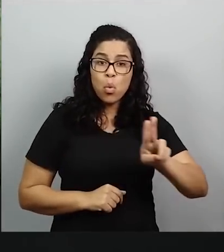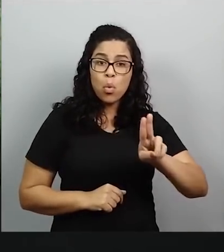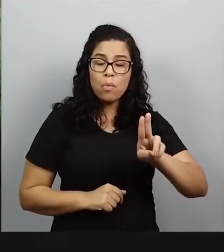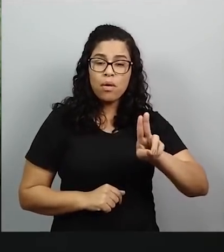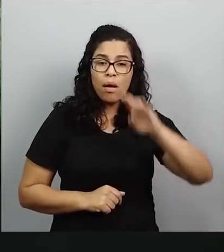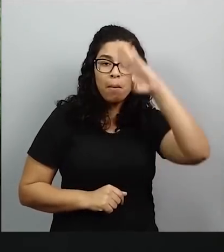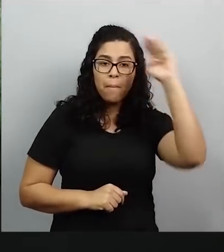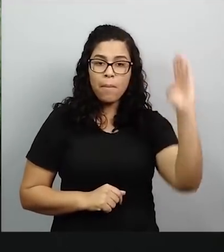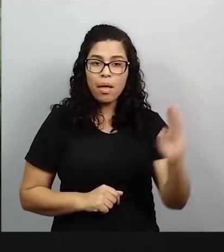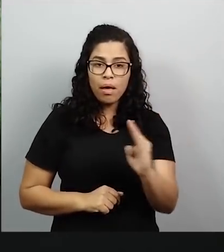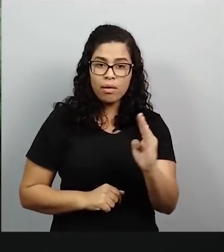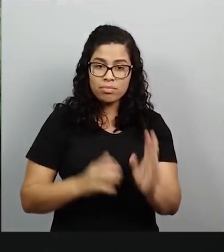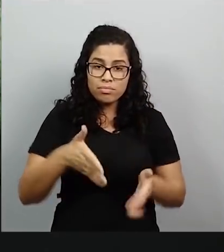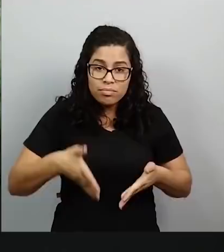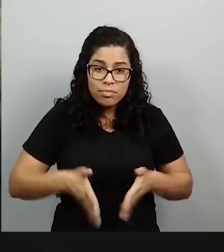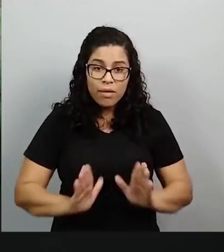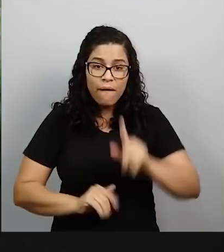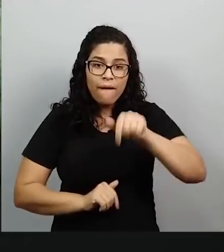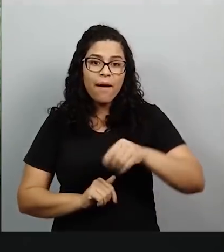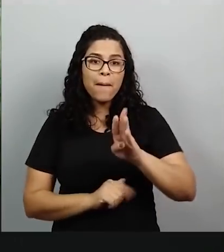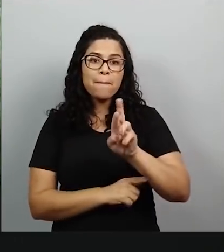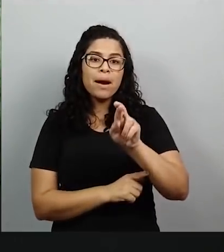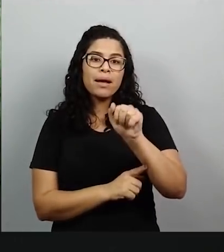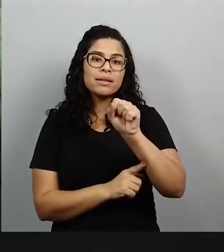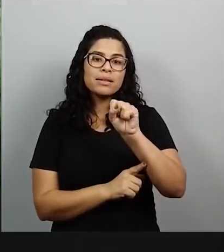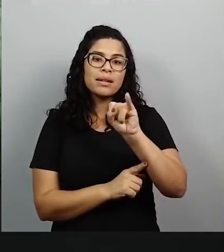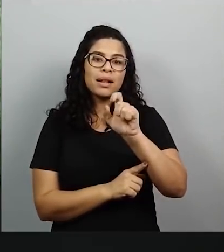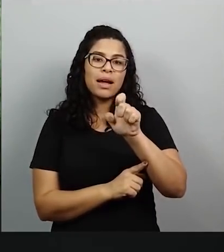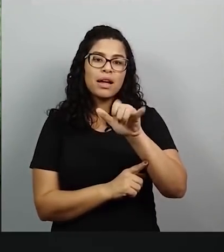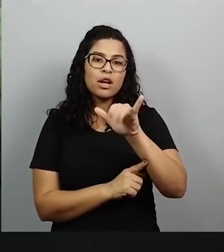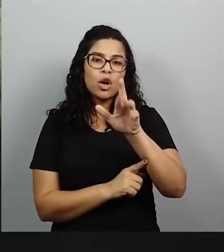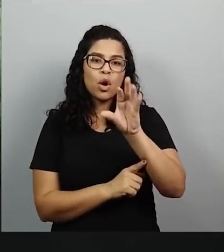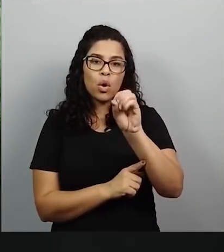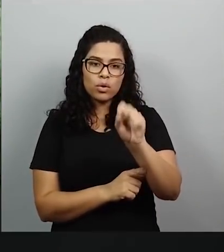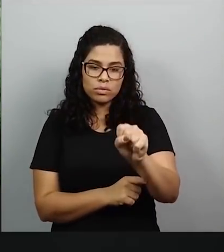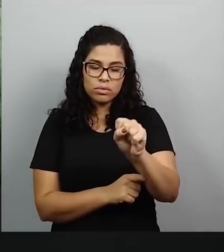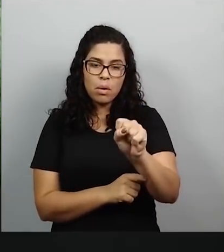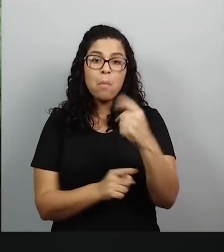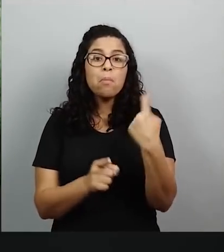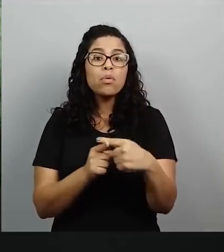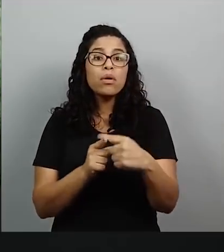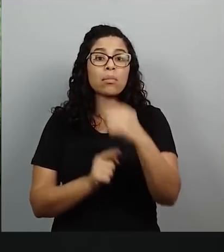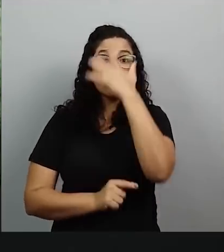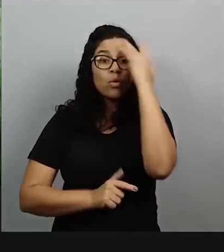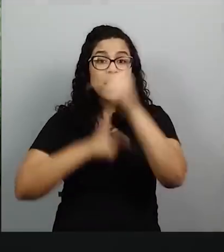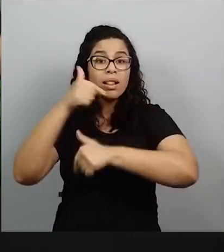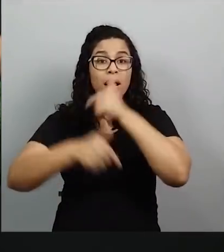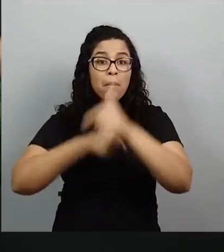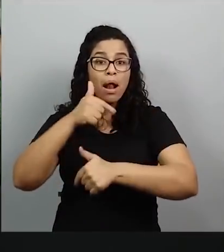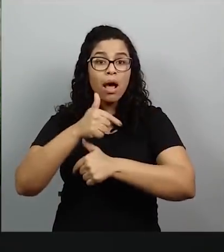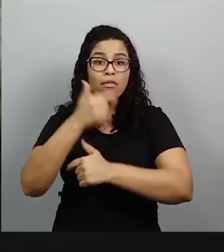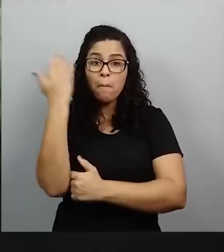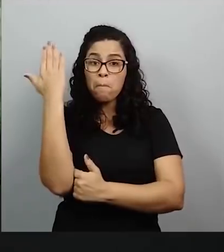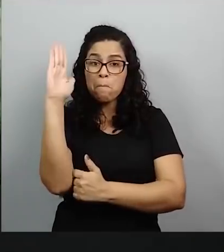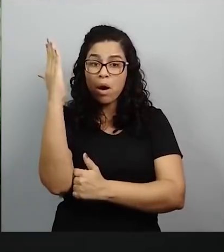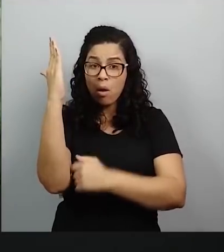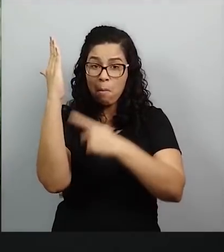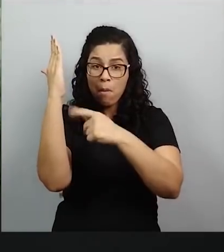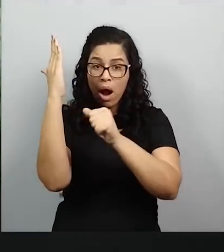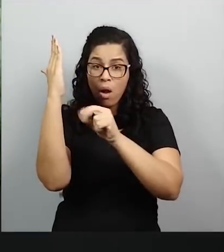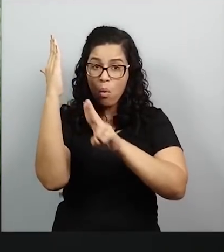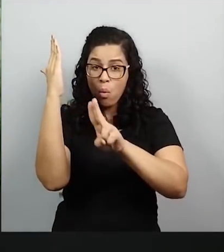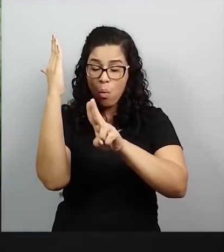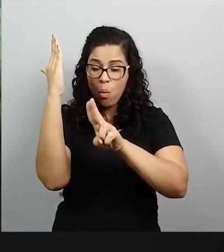brasileiro era o profissional que trabalhava no corte do pau-brasil. Está entendendo a diferença? Então, essa